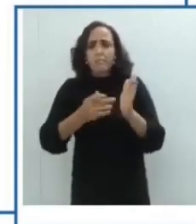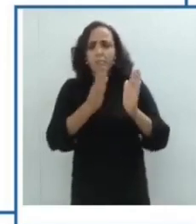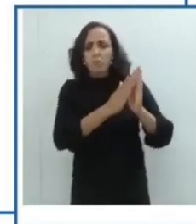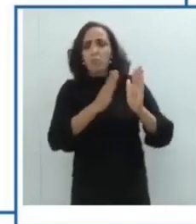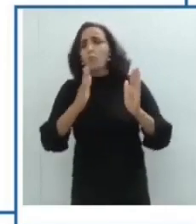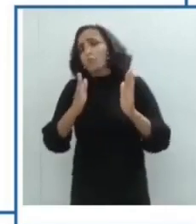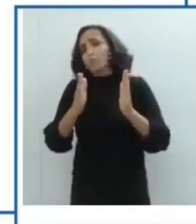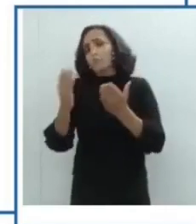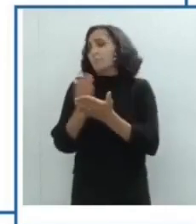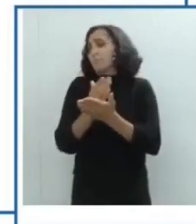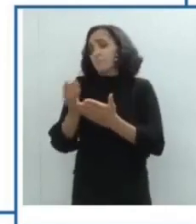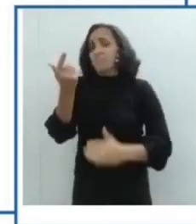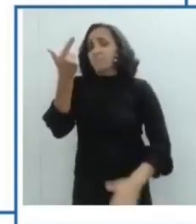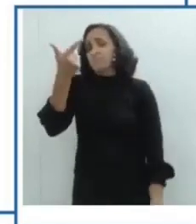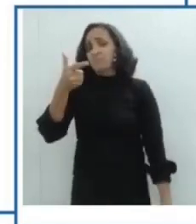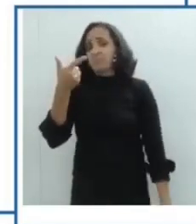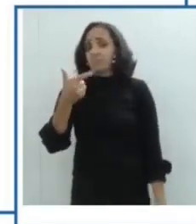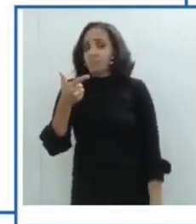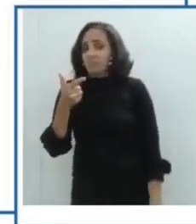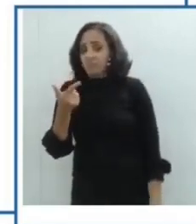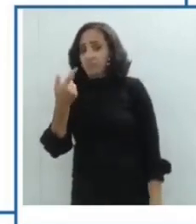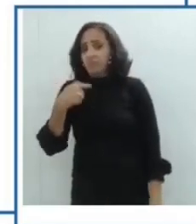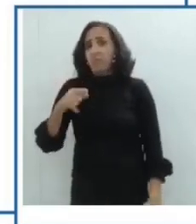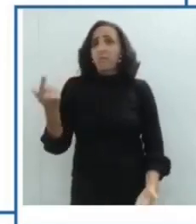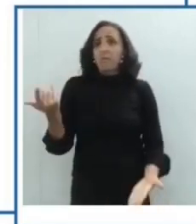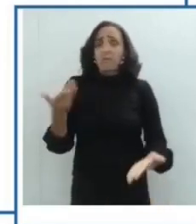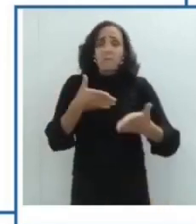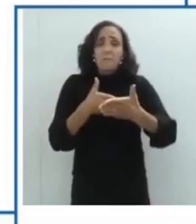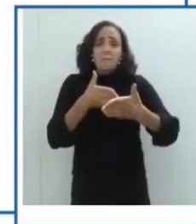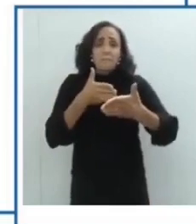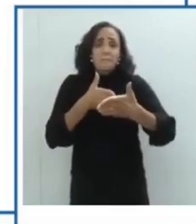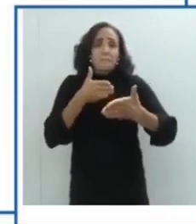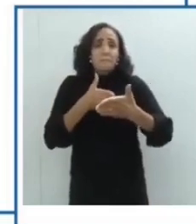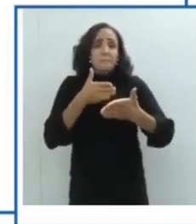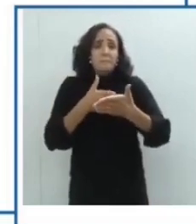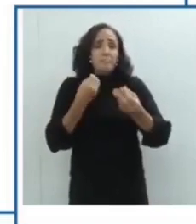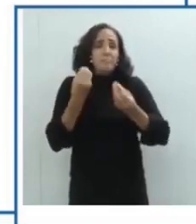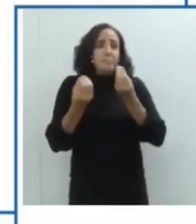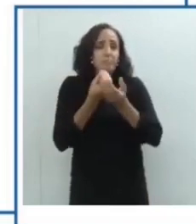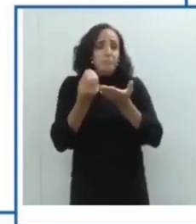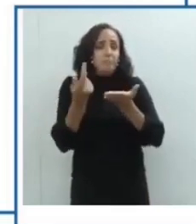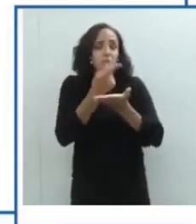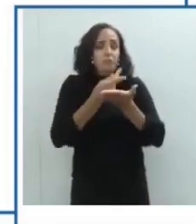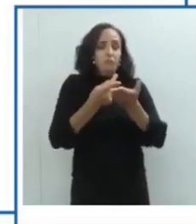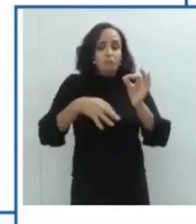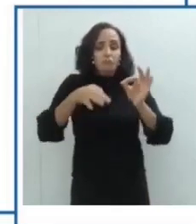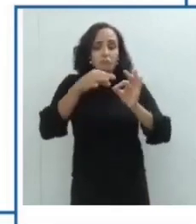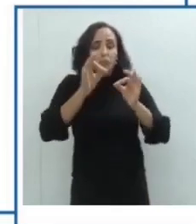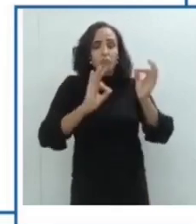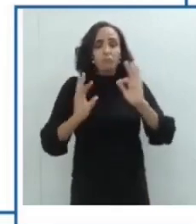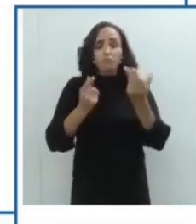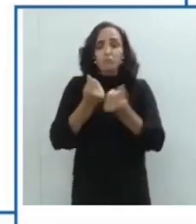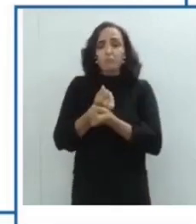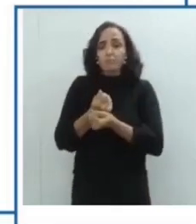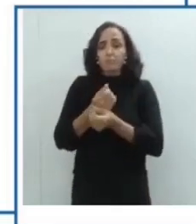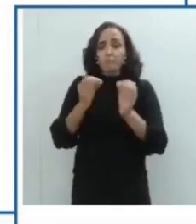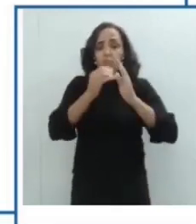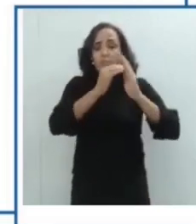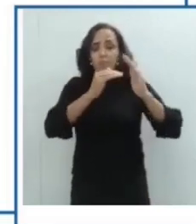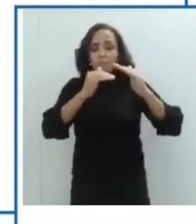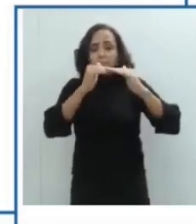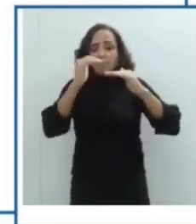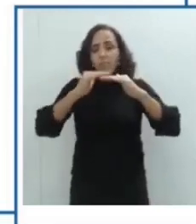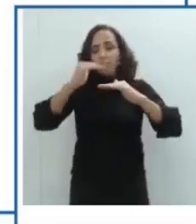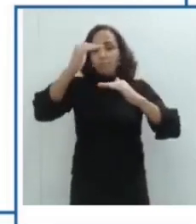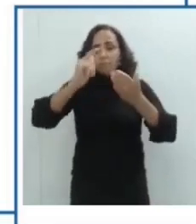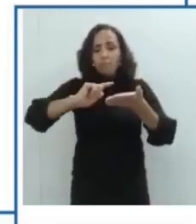não permitem fazer essa modificação, então a gente fica muito restrito com relação ao design. Gerenciamento de cabeçalho e rodapé